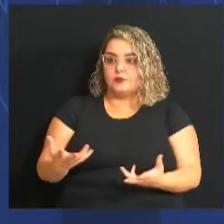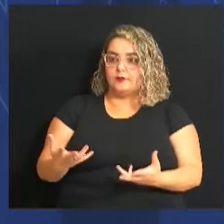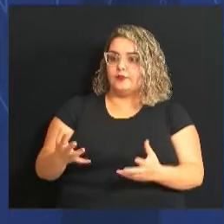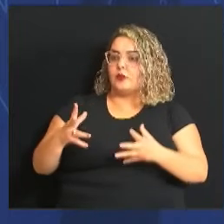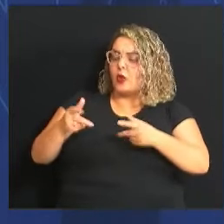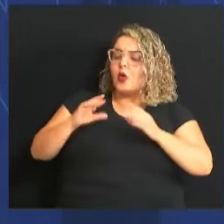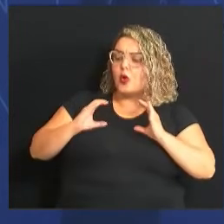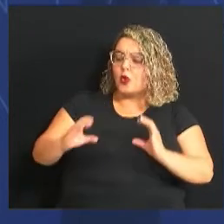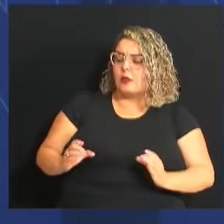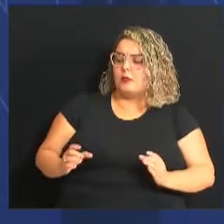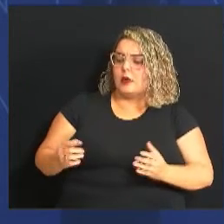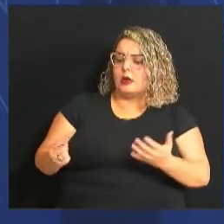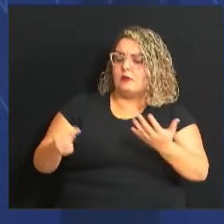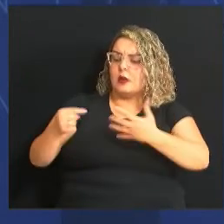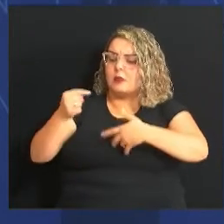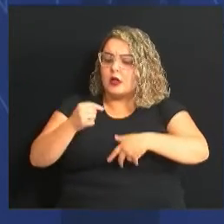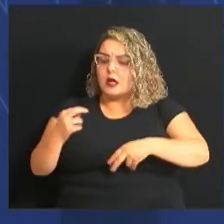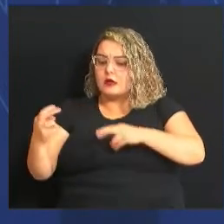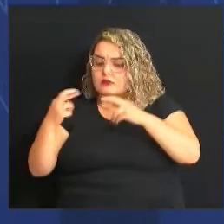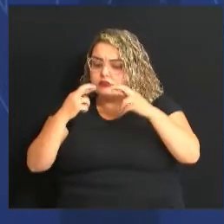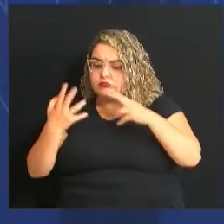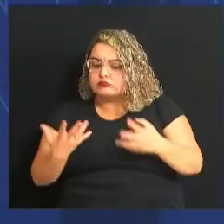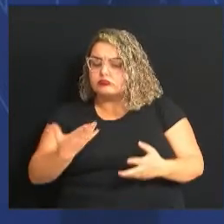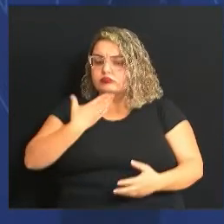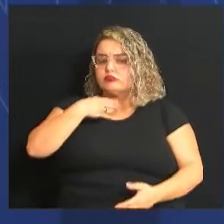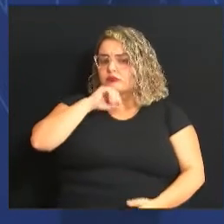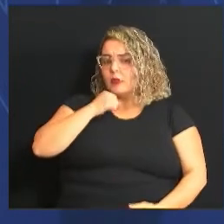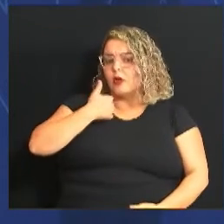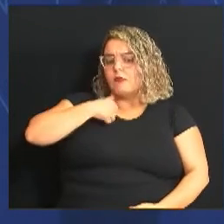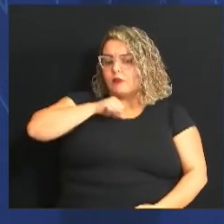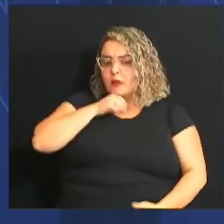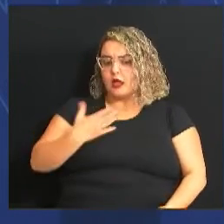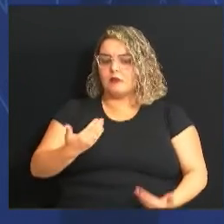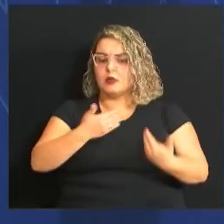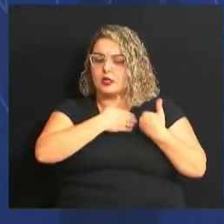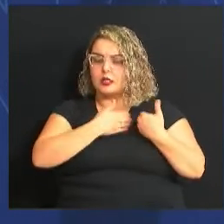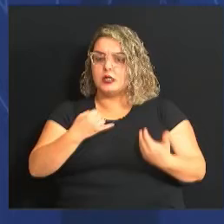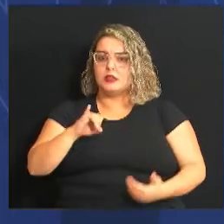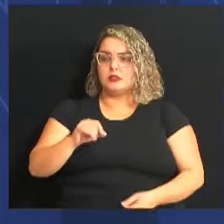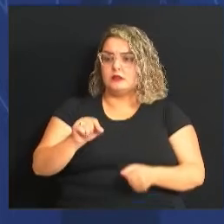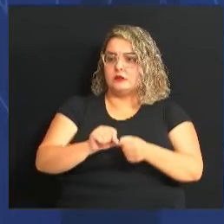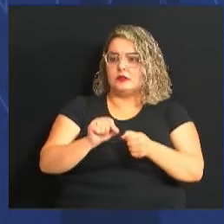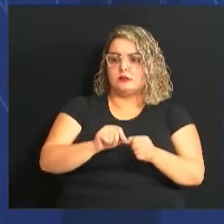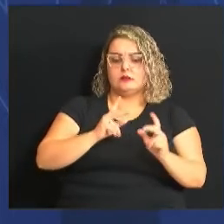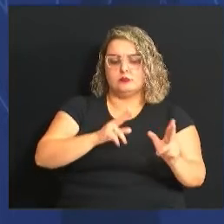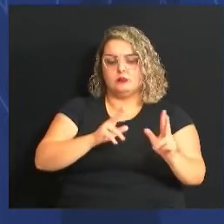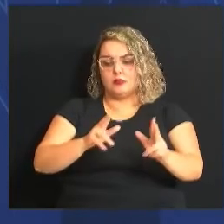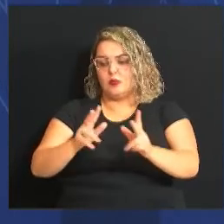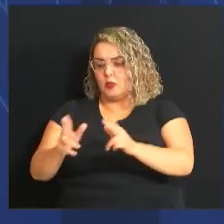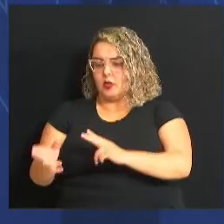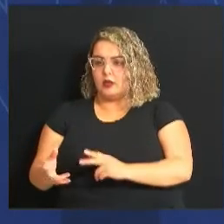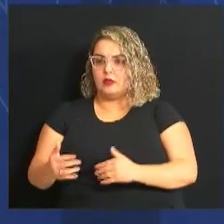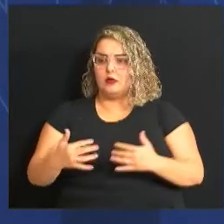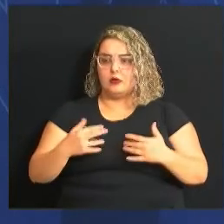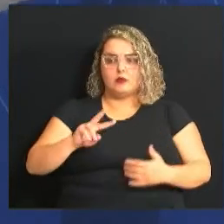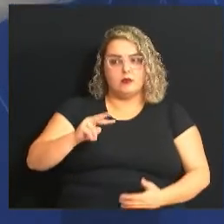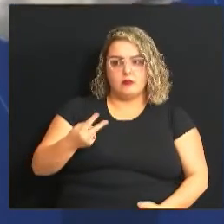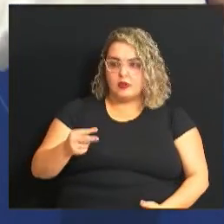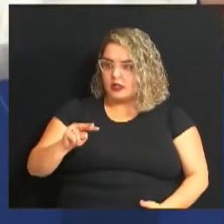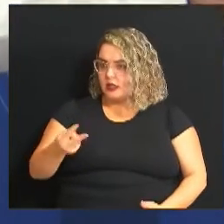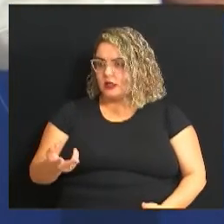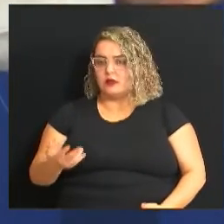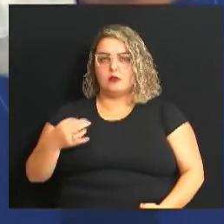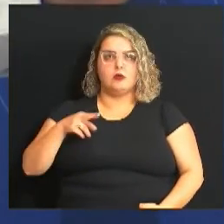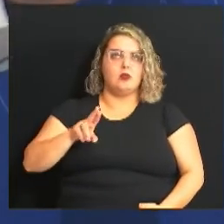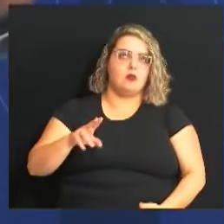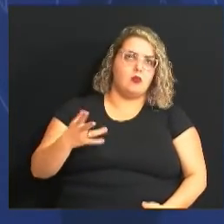que precisam ser considerados pelos pais ou pelos responsáveis, se ele está fazendo a mesma coisa durante muitas vezes, ou